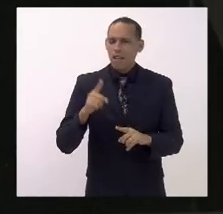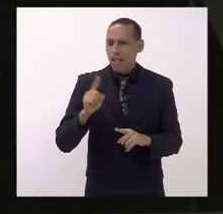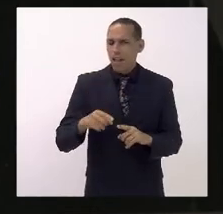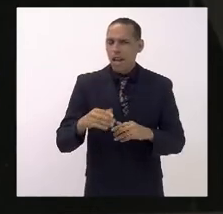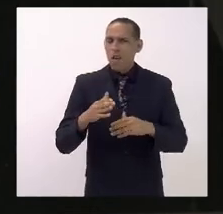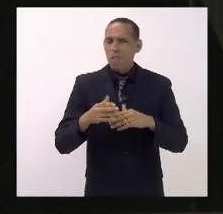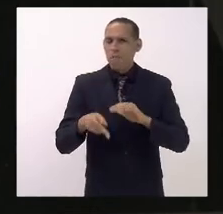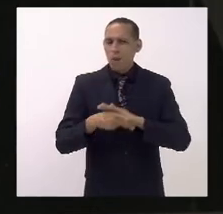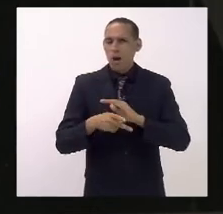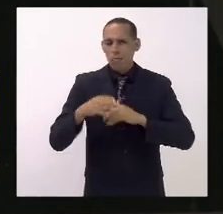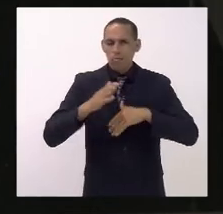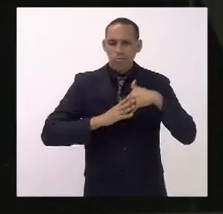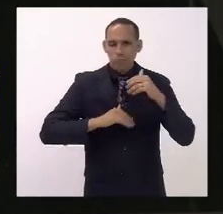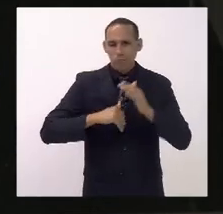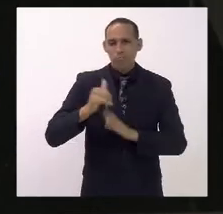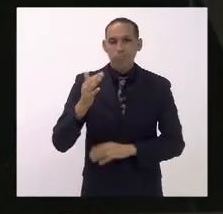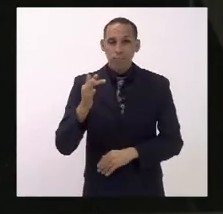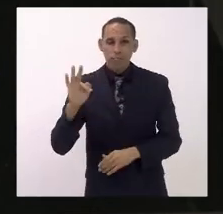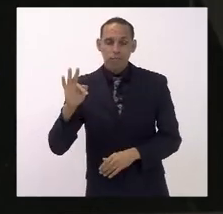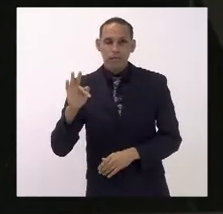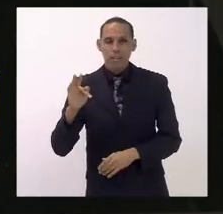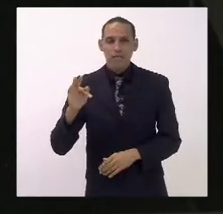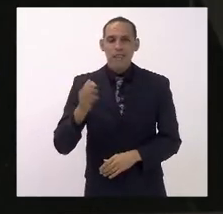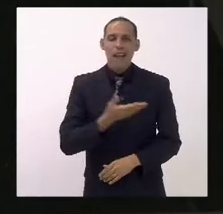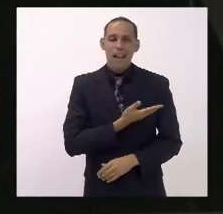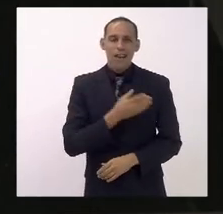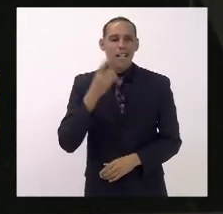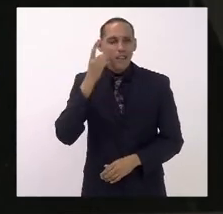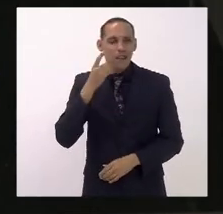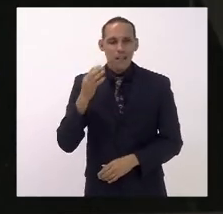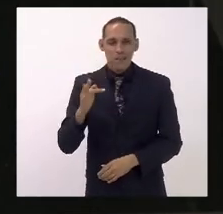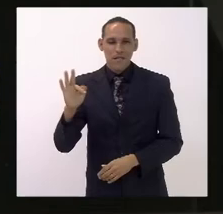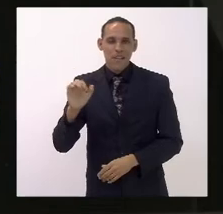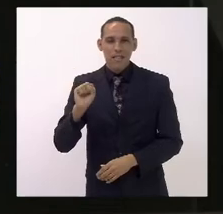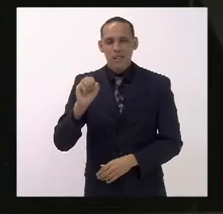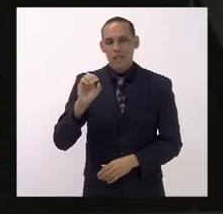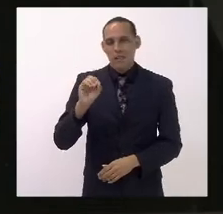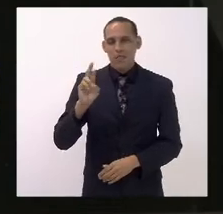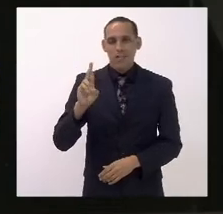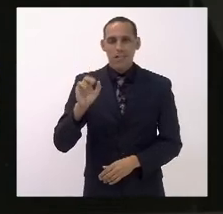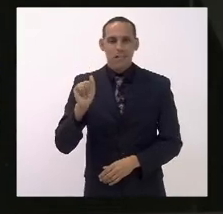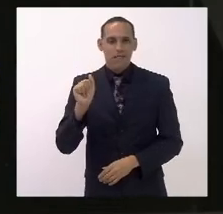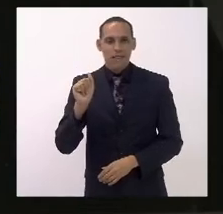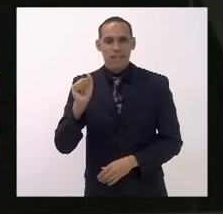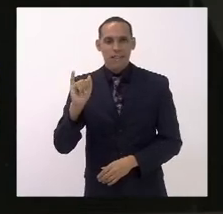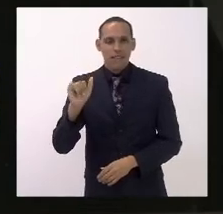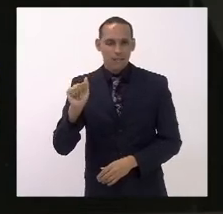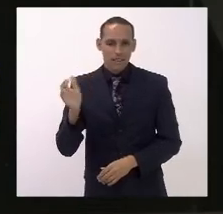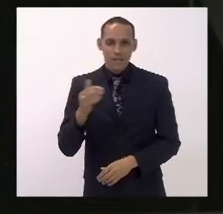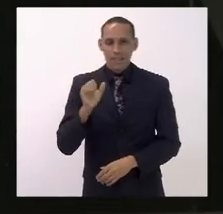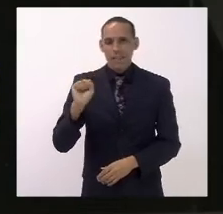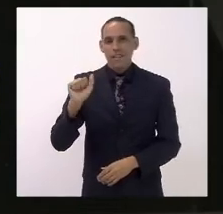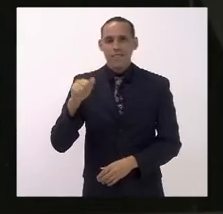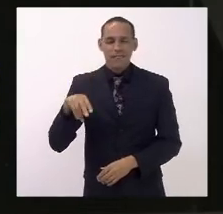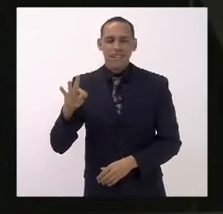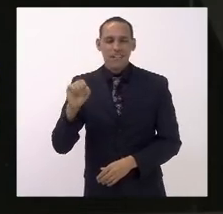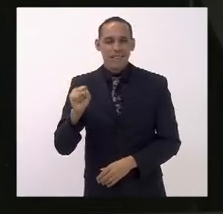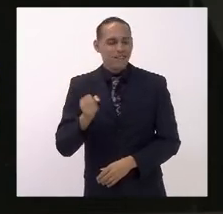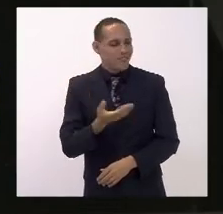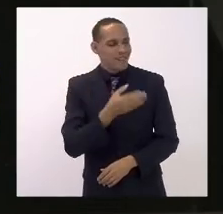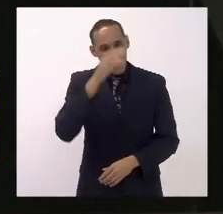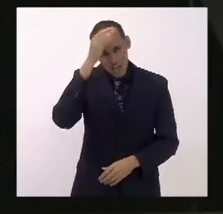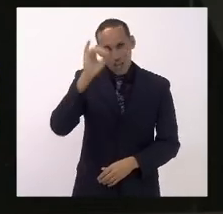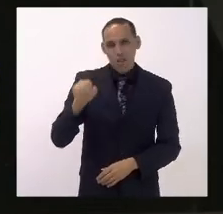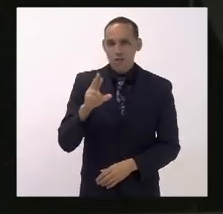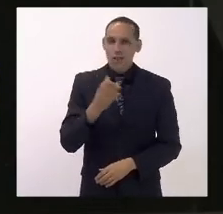competência federal, a nossa querida amiga deputada federal Soraya Santos, não é, amiga comum, não é, tia Gil,